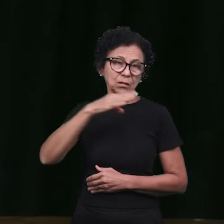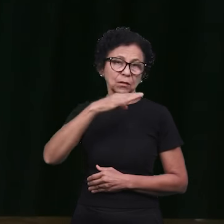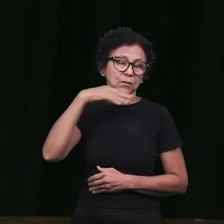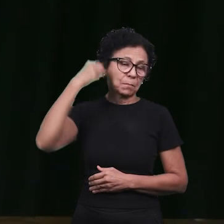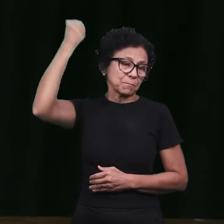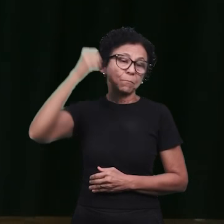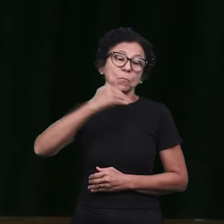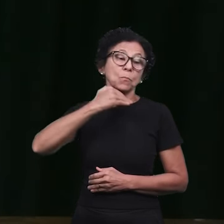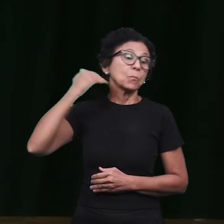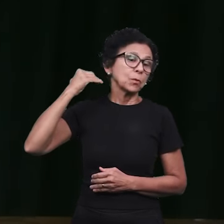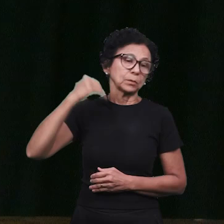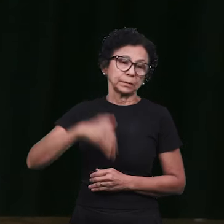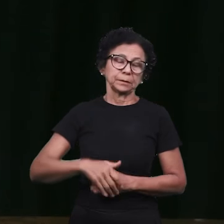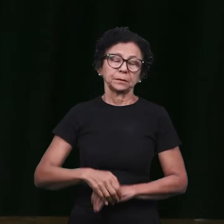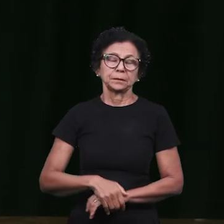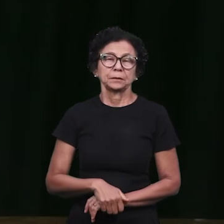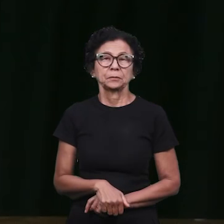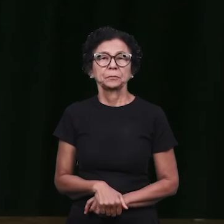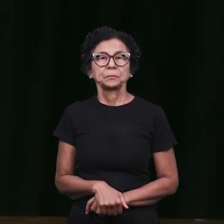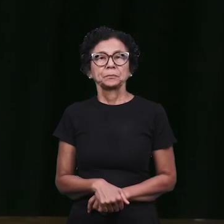comentado anteriormente aqui,